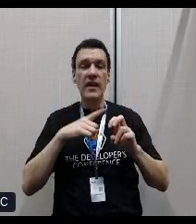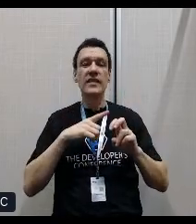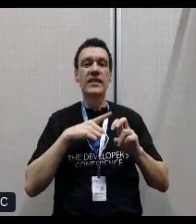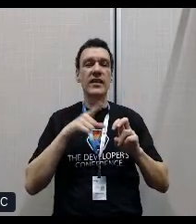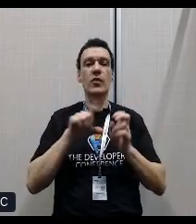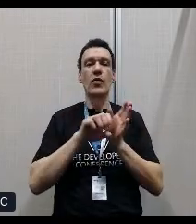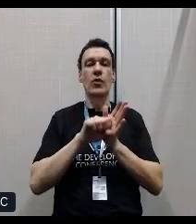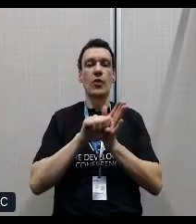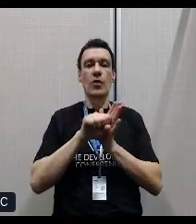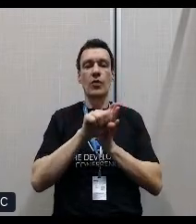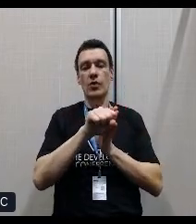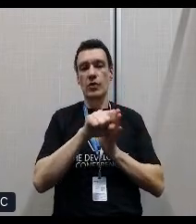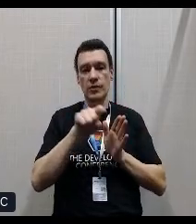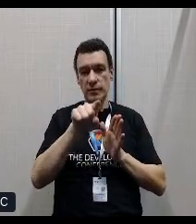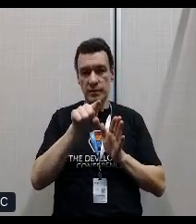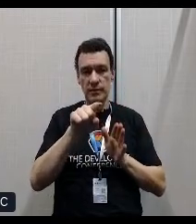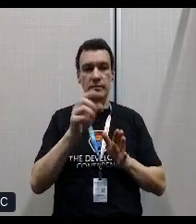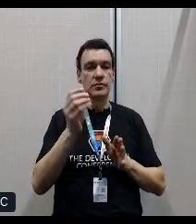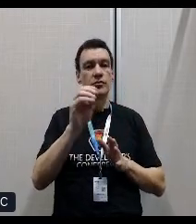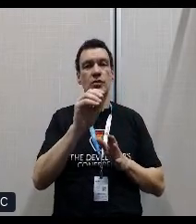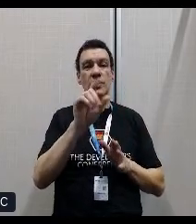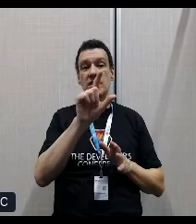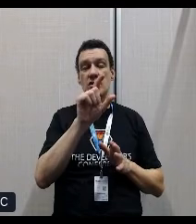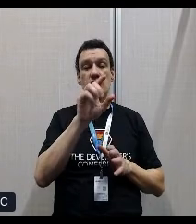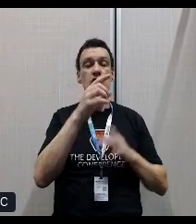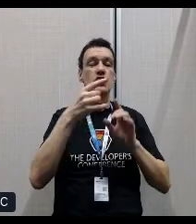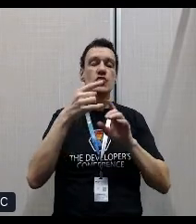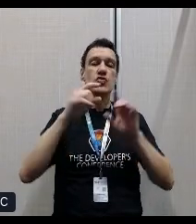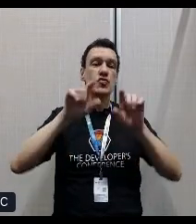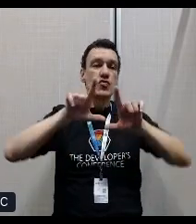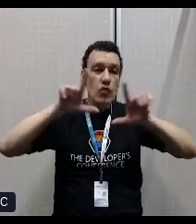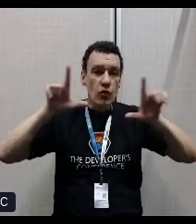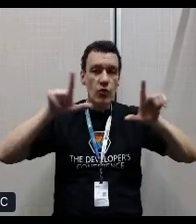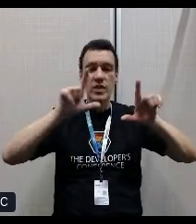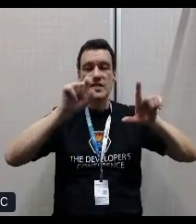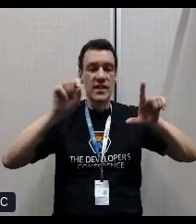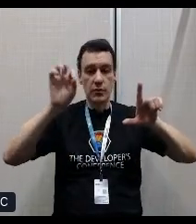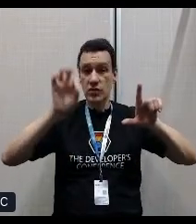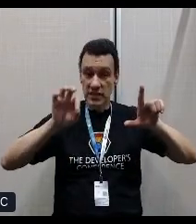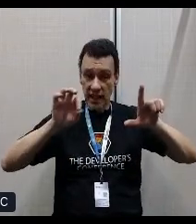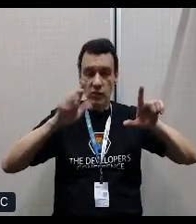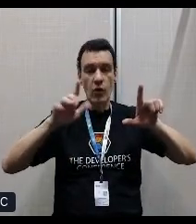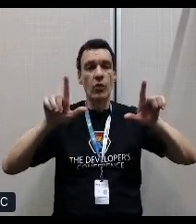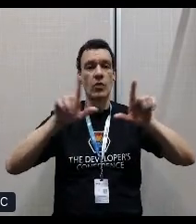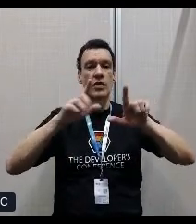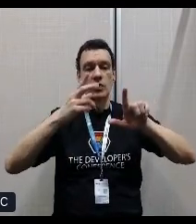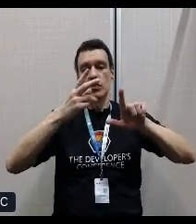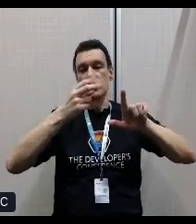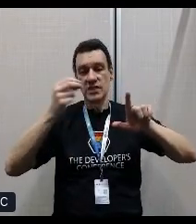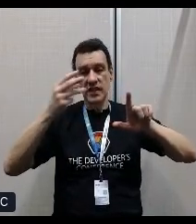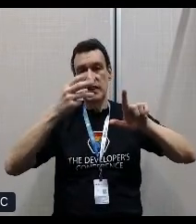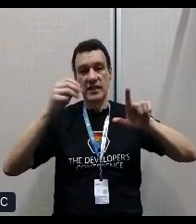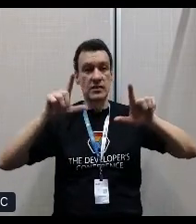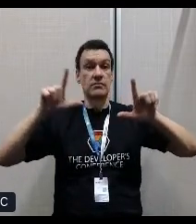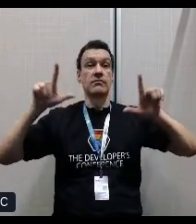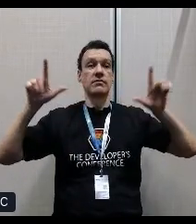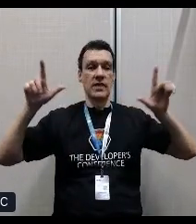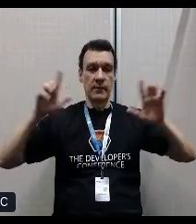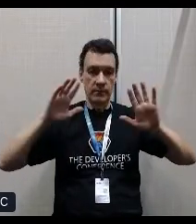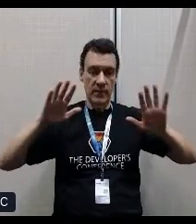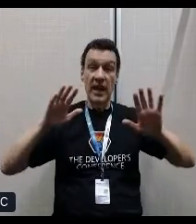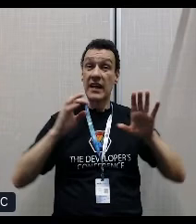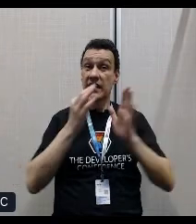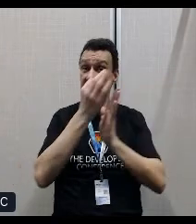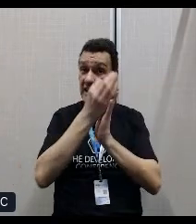com o zoom em 100% e o zoom em 200%. Então, ainda que o texto esteja em um bom tamanho, é importante